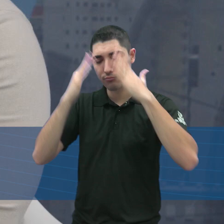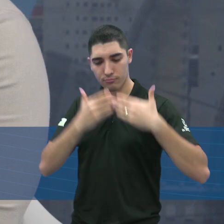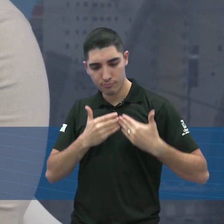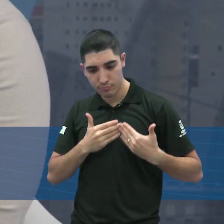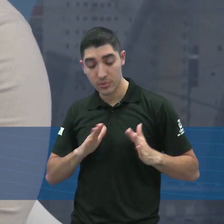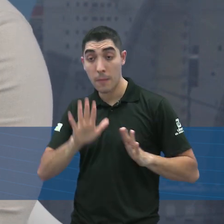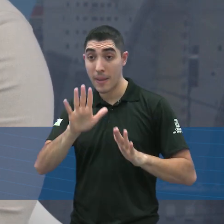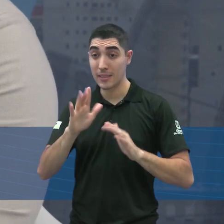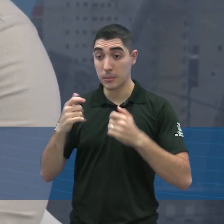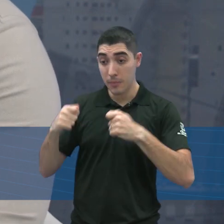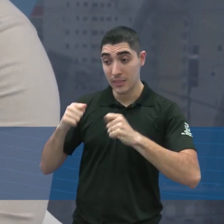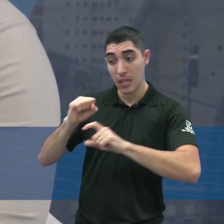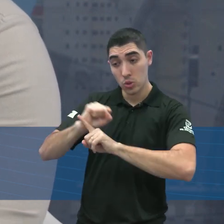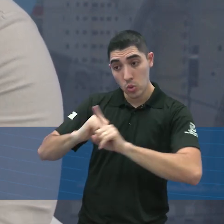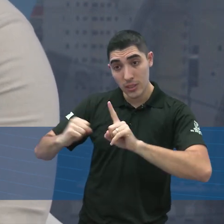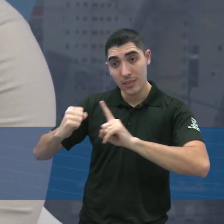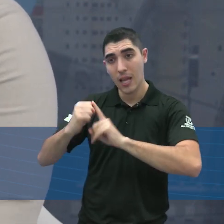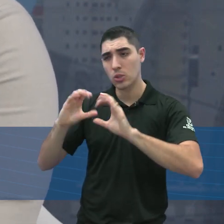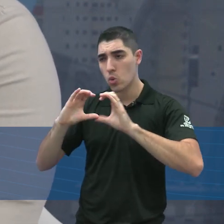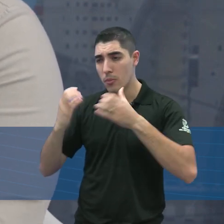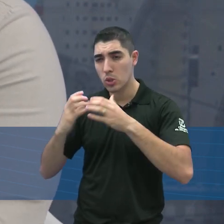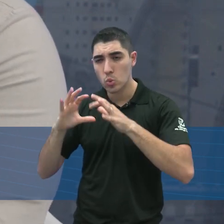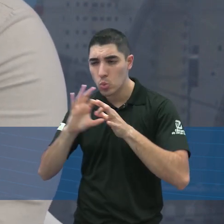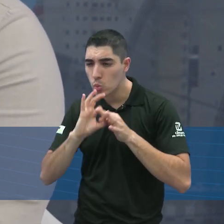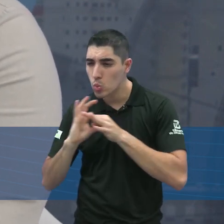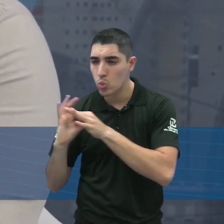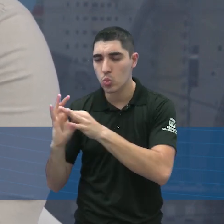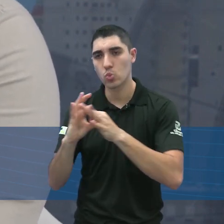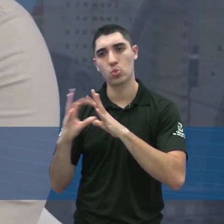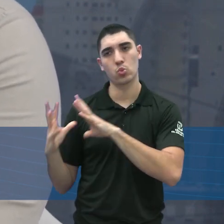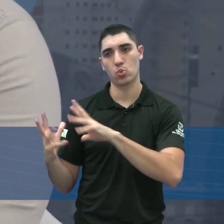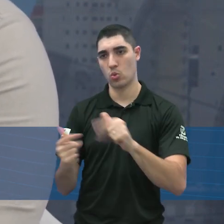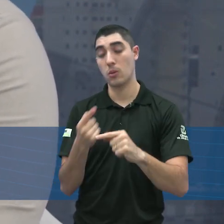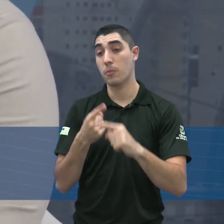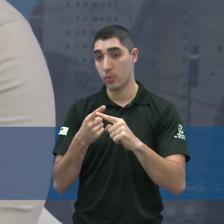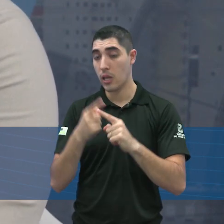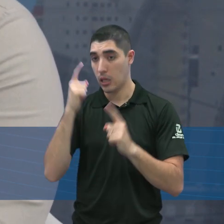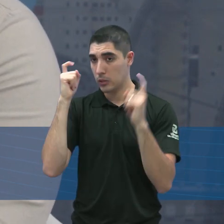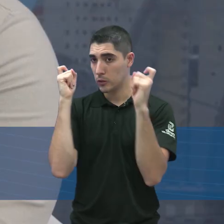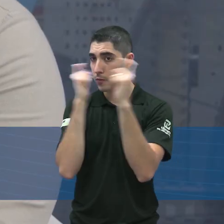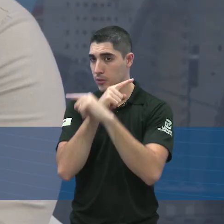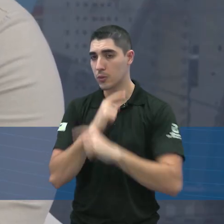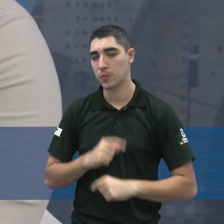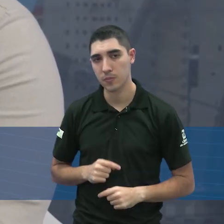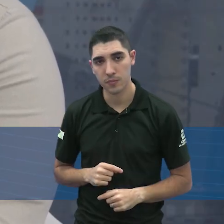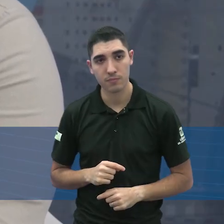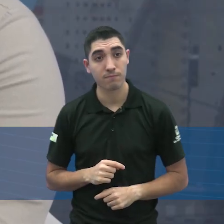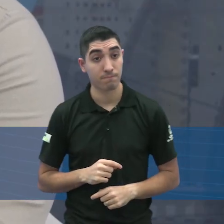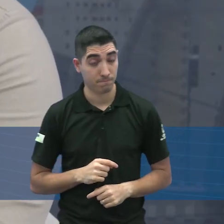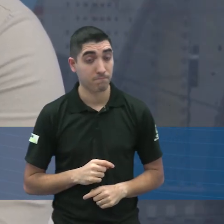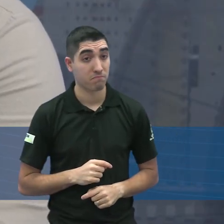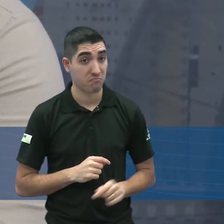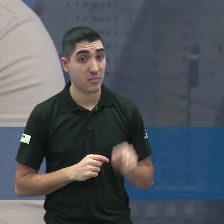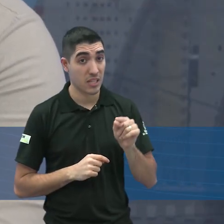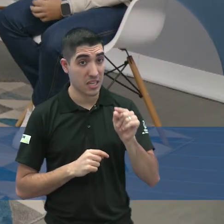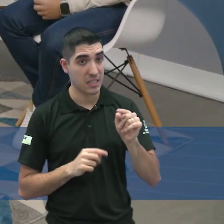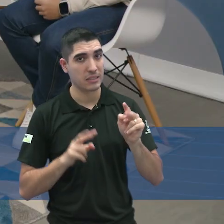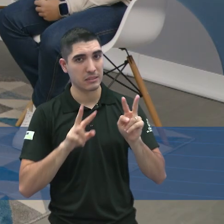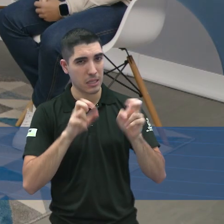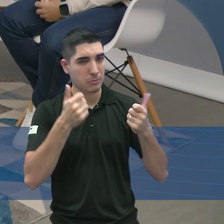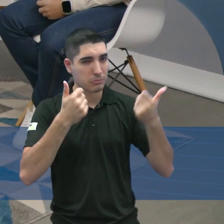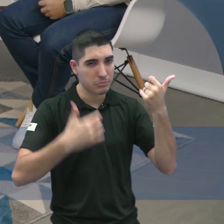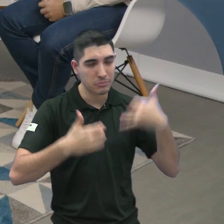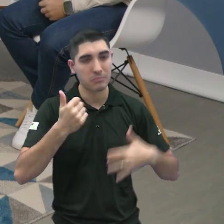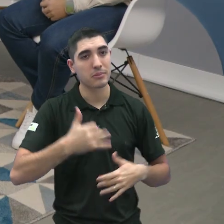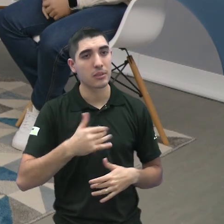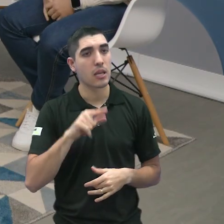caminho de abertura. Mas isso é um trabalho que todo mundo precisa ter uma mãozinha ali para ajudar, porque é complexo mesmo. E